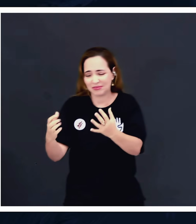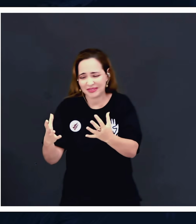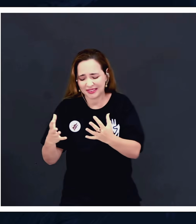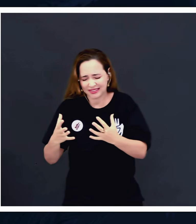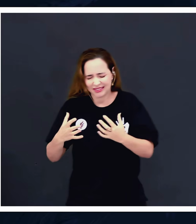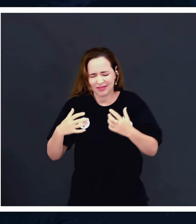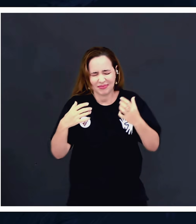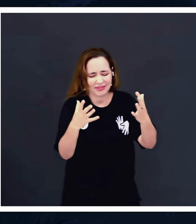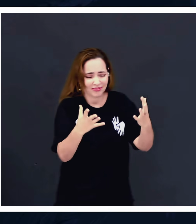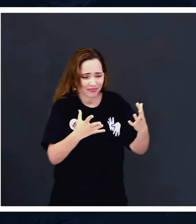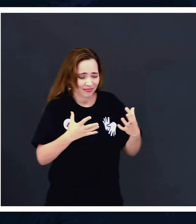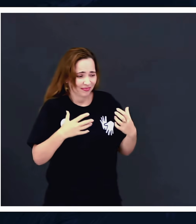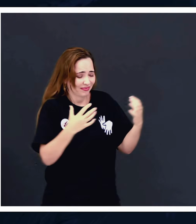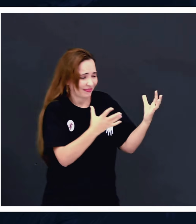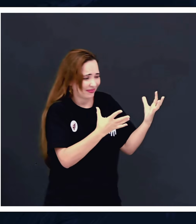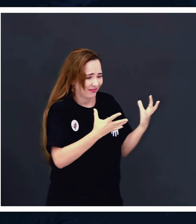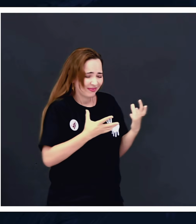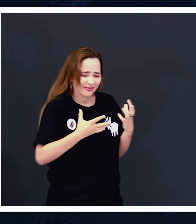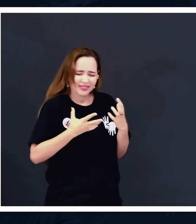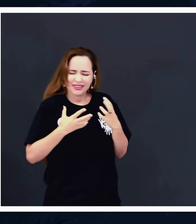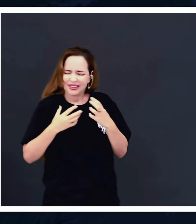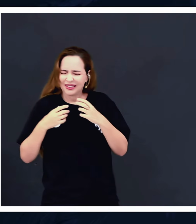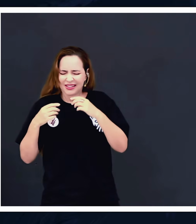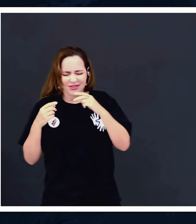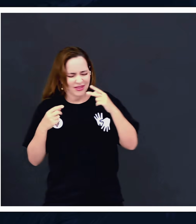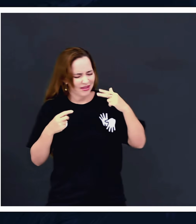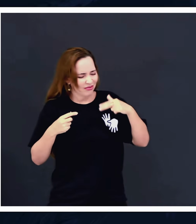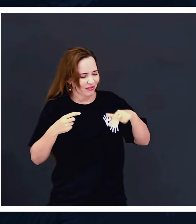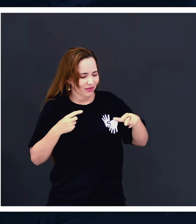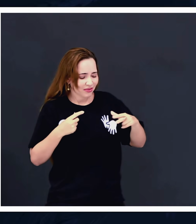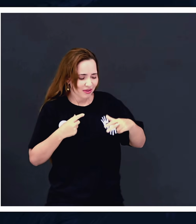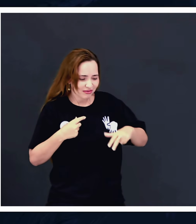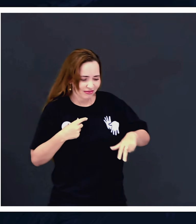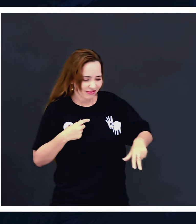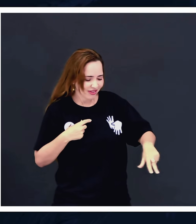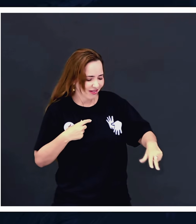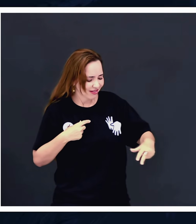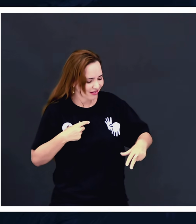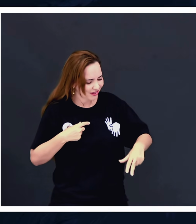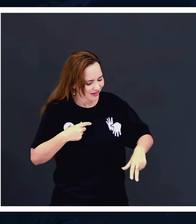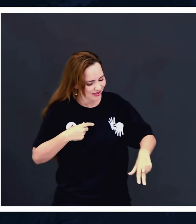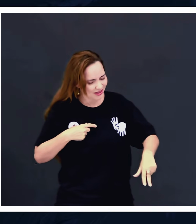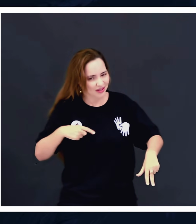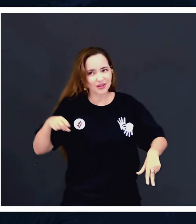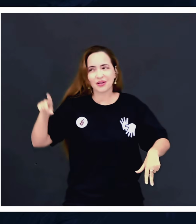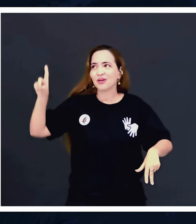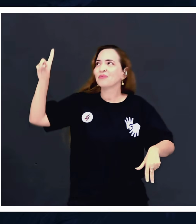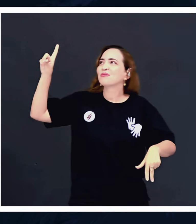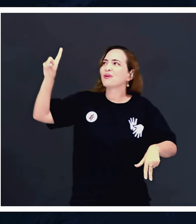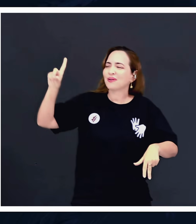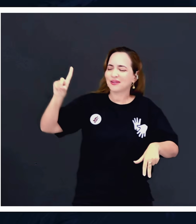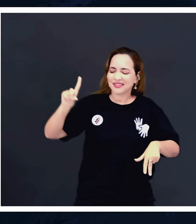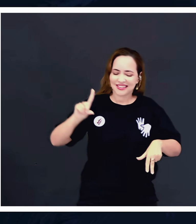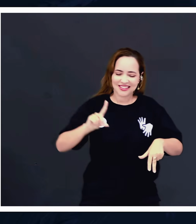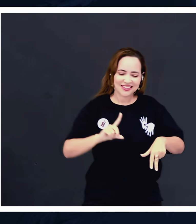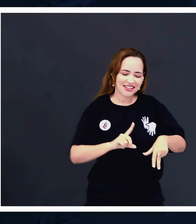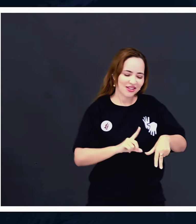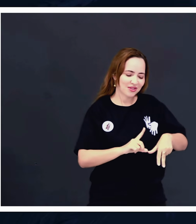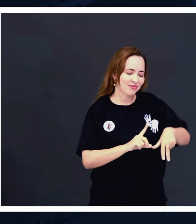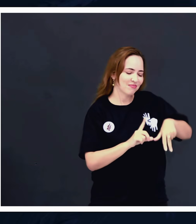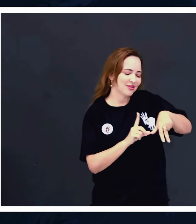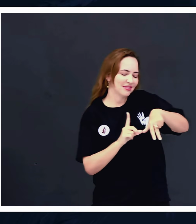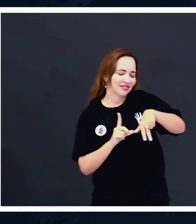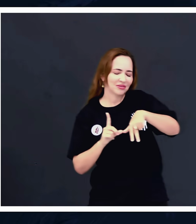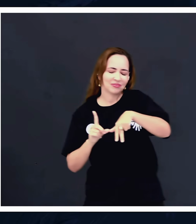fogo não me queima, nas águas eu vou afundar, pois